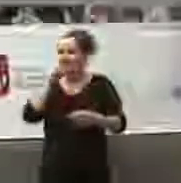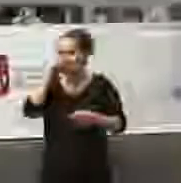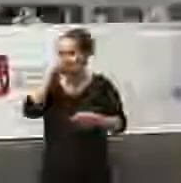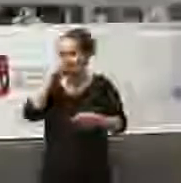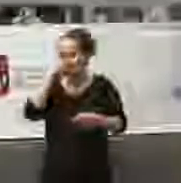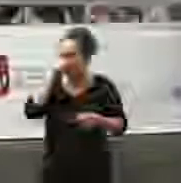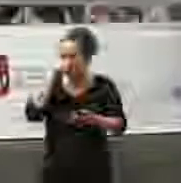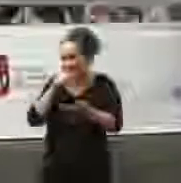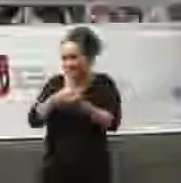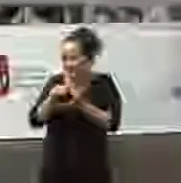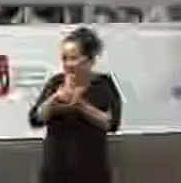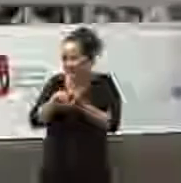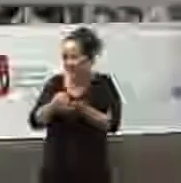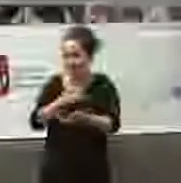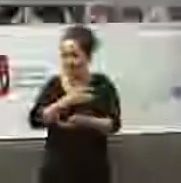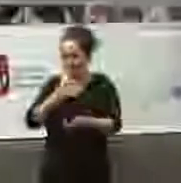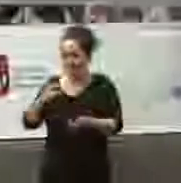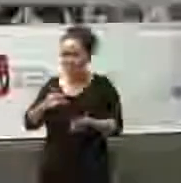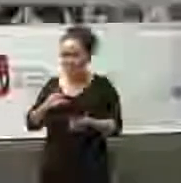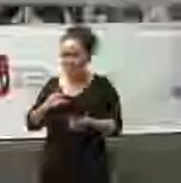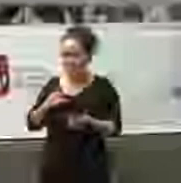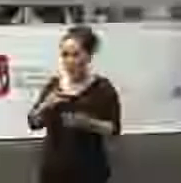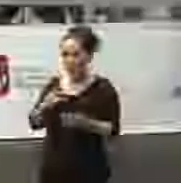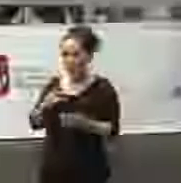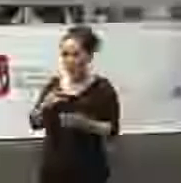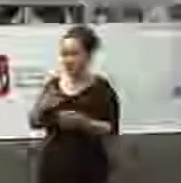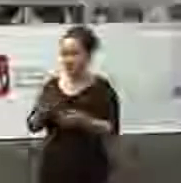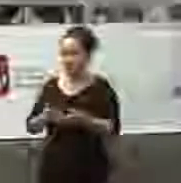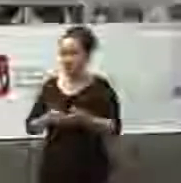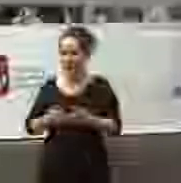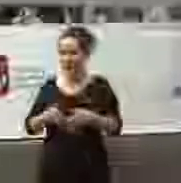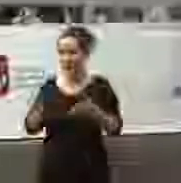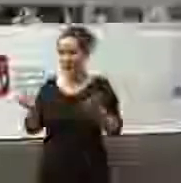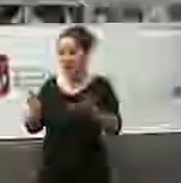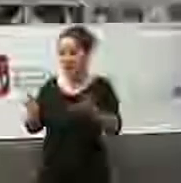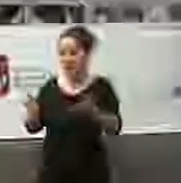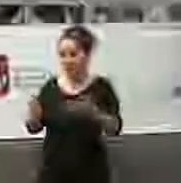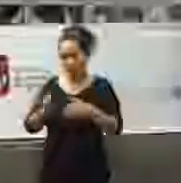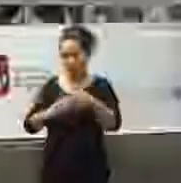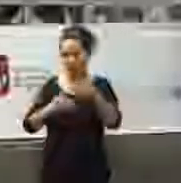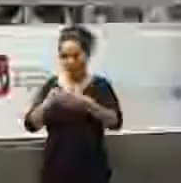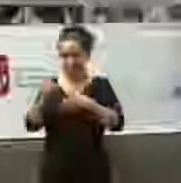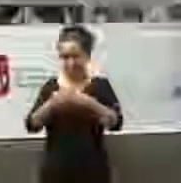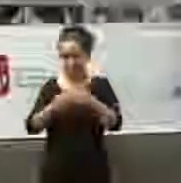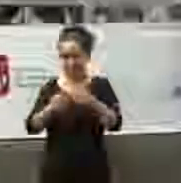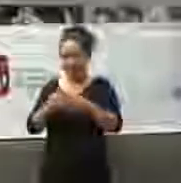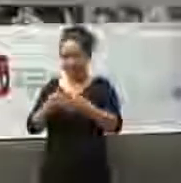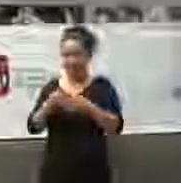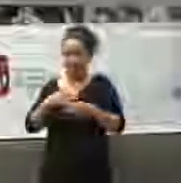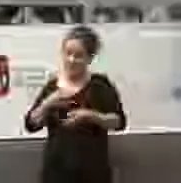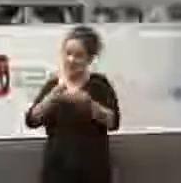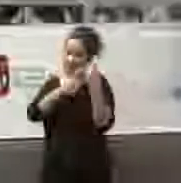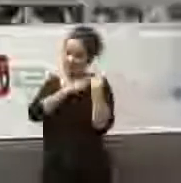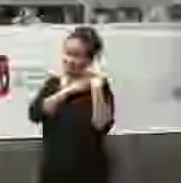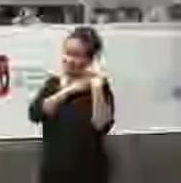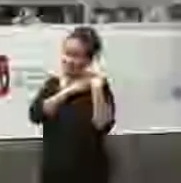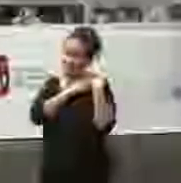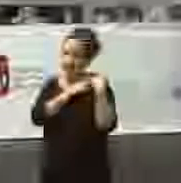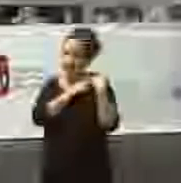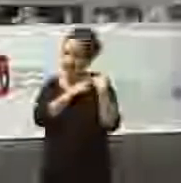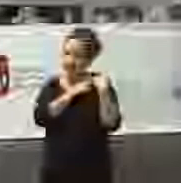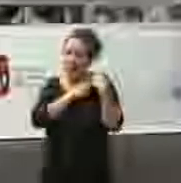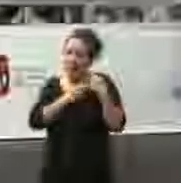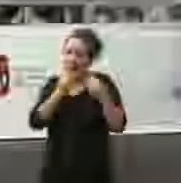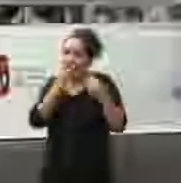secretário de saúde que é essa essa função acaba reservada pra